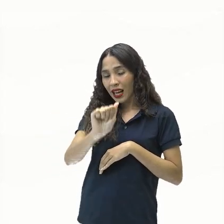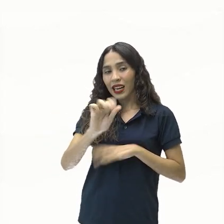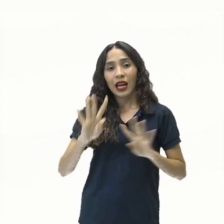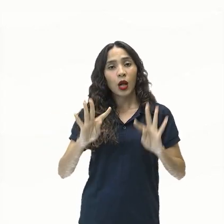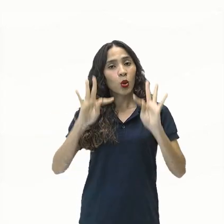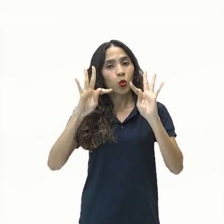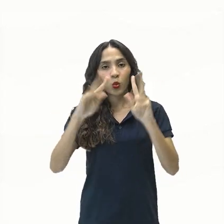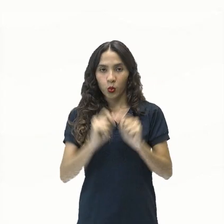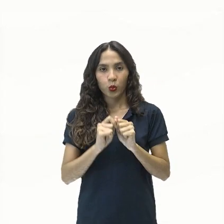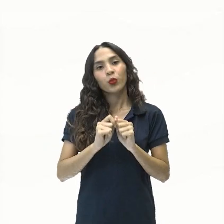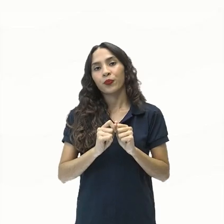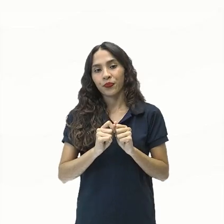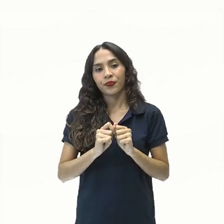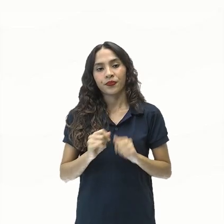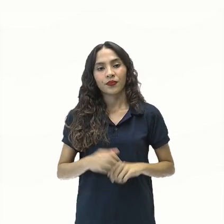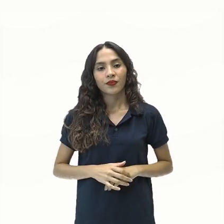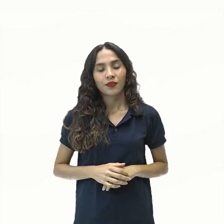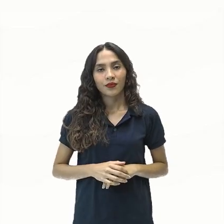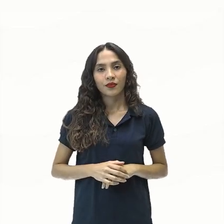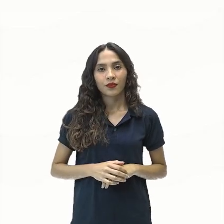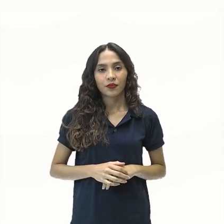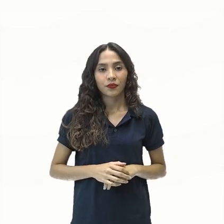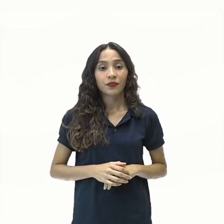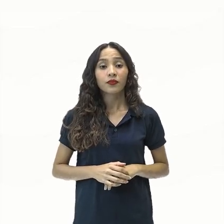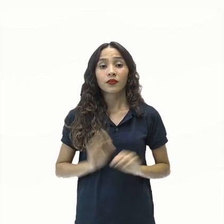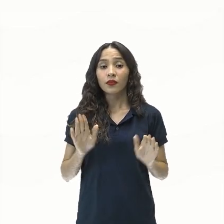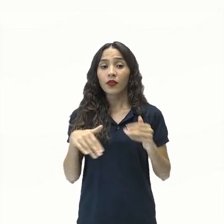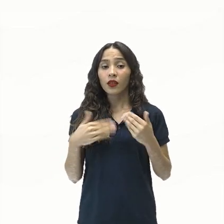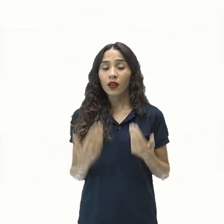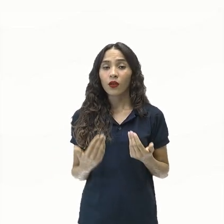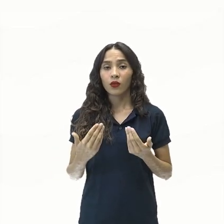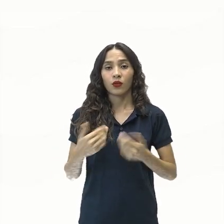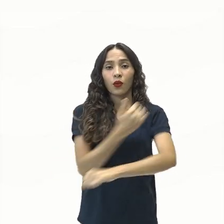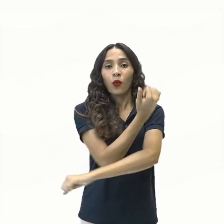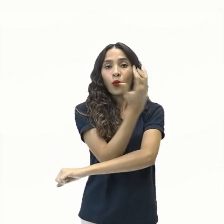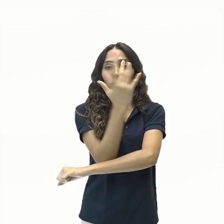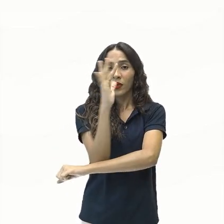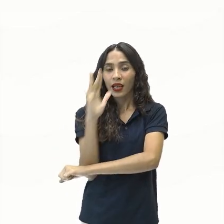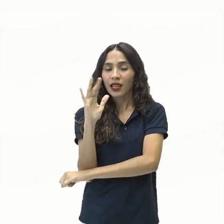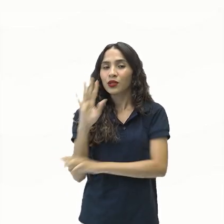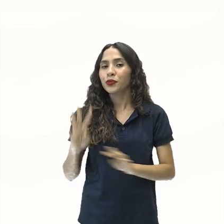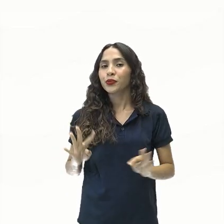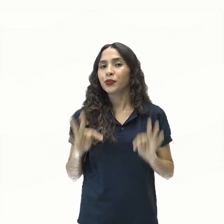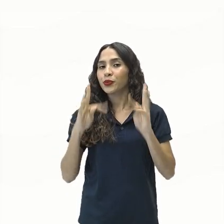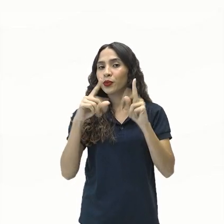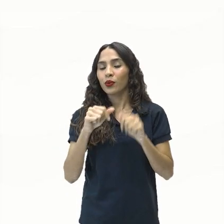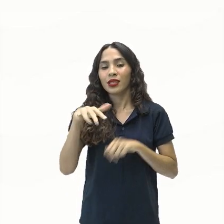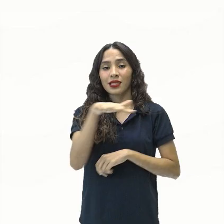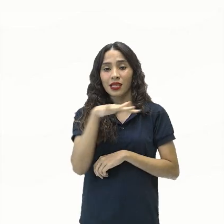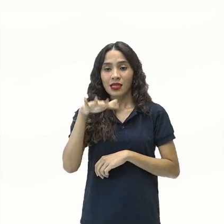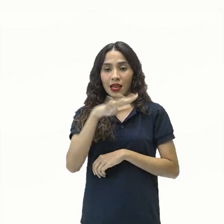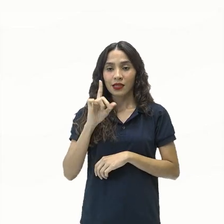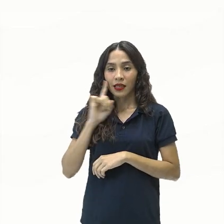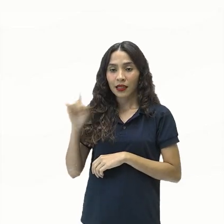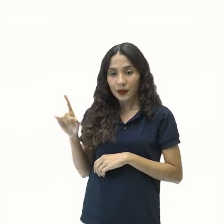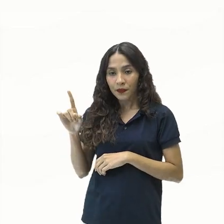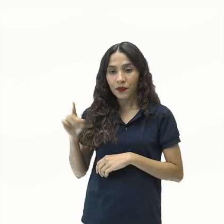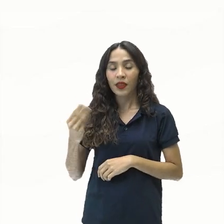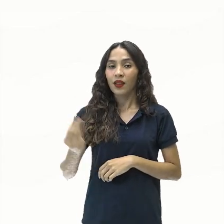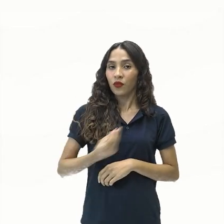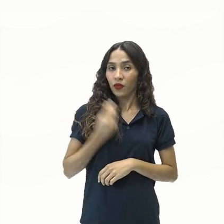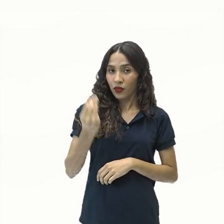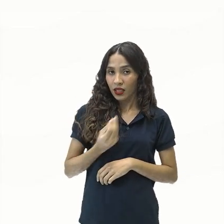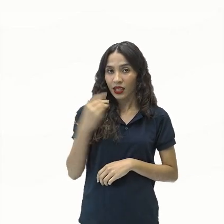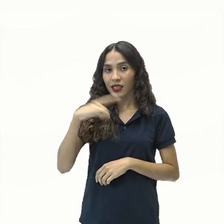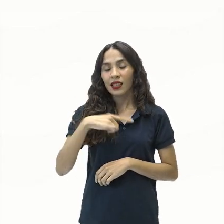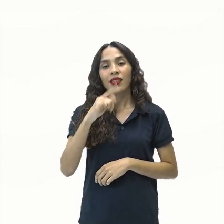envolver todos esses ambientes, tá certo? Então, o meio ambiente é composto por todas essas áreas, né? Tanto a vida que